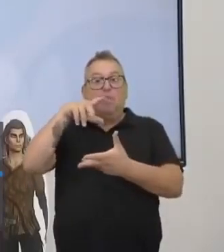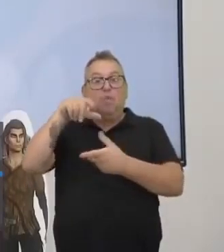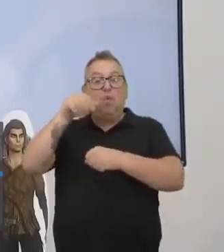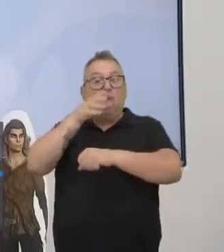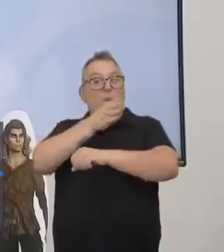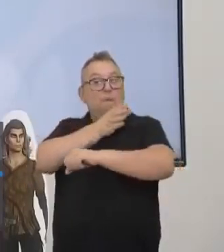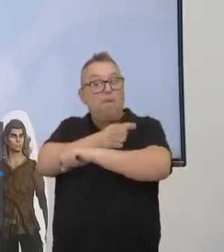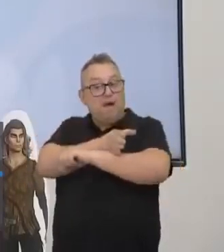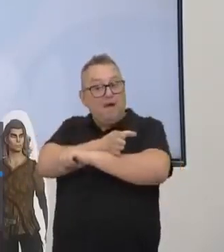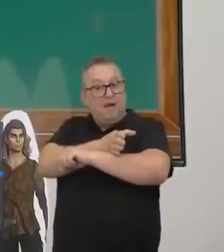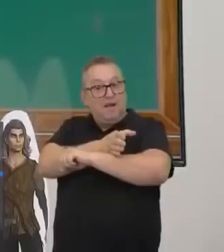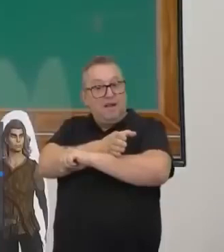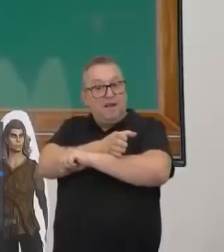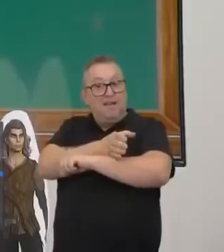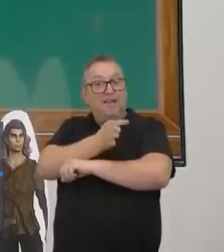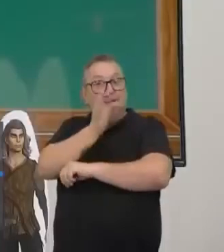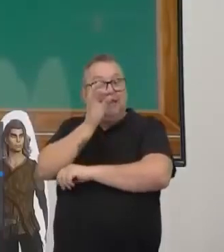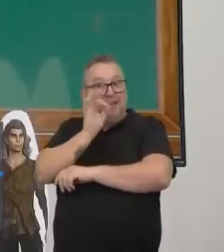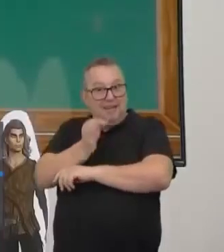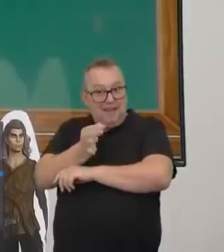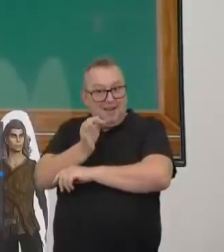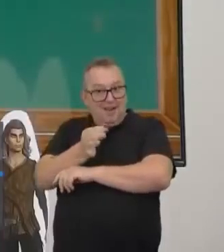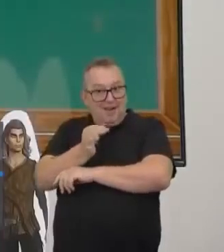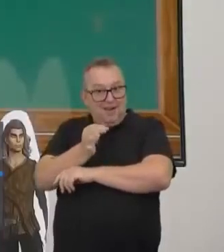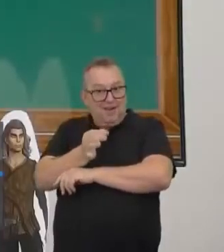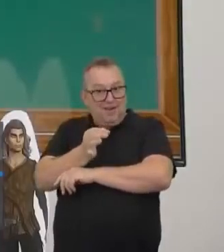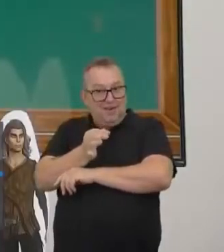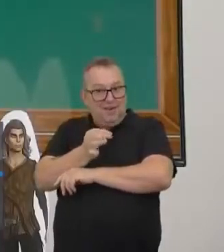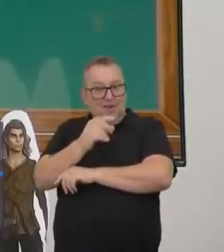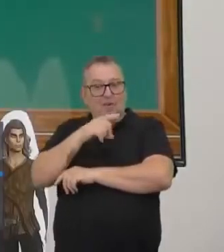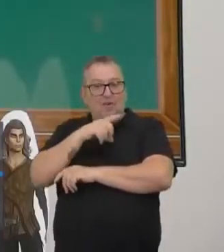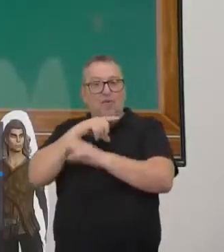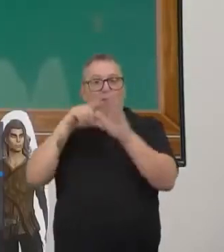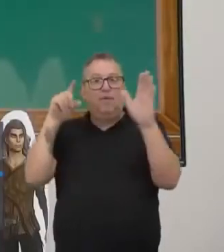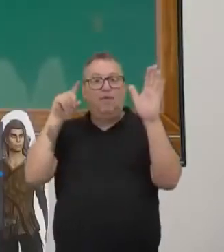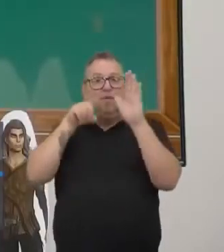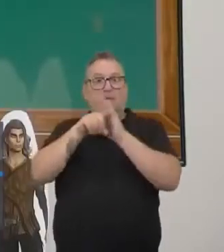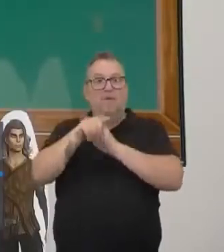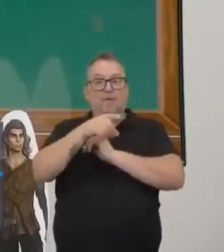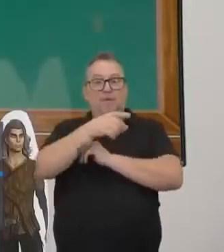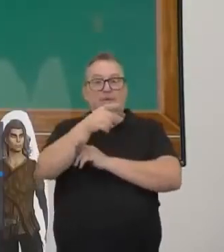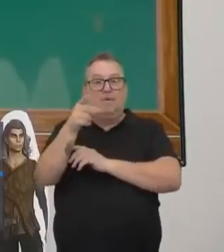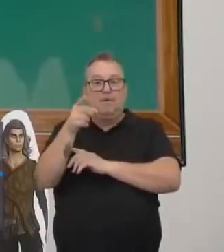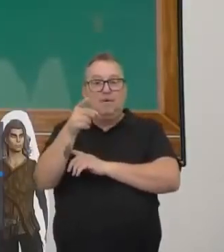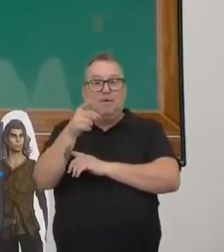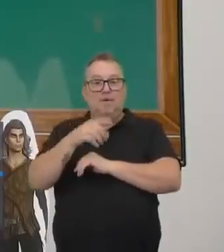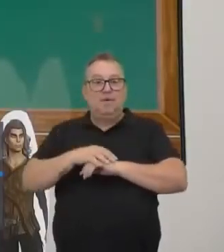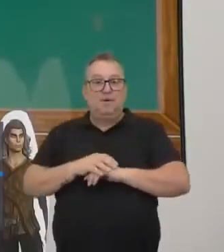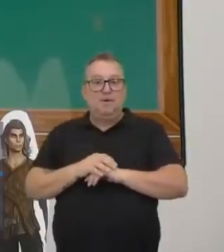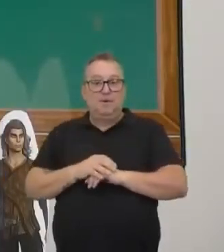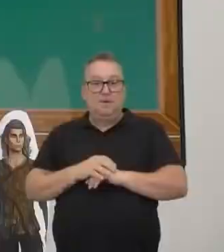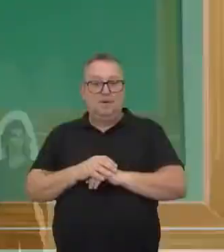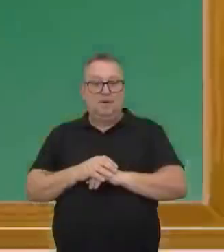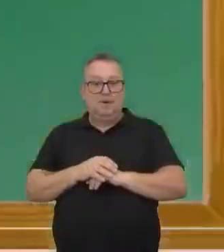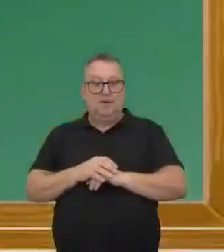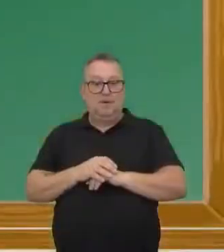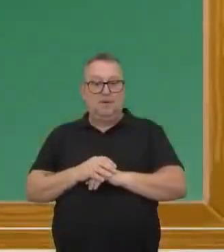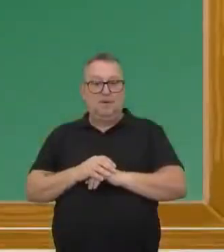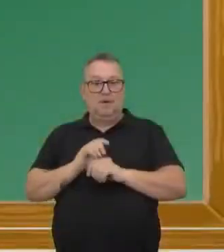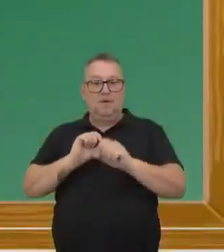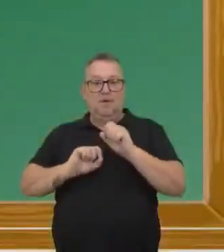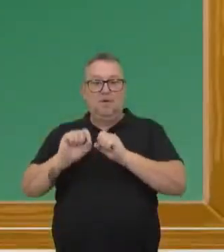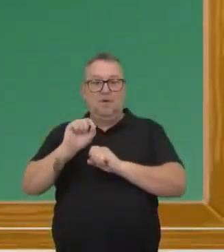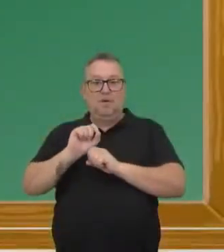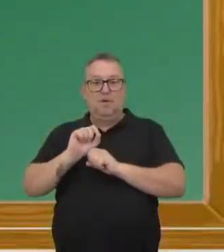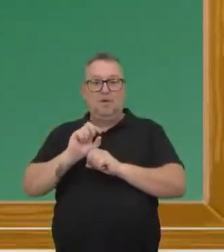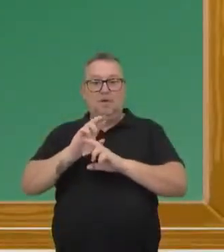certo, sexto ano? E aí, eu trouxe uma questão para vocês, eu vou deixar um pouquinho na tela, dá uma olhadinha lá.